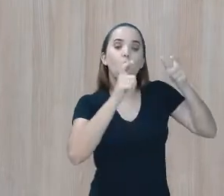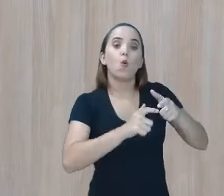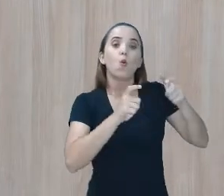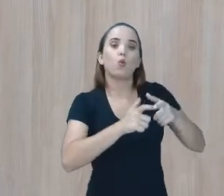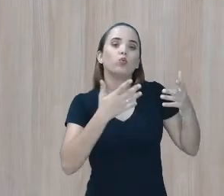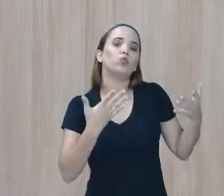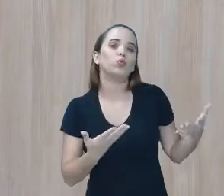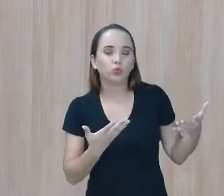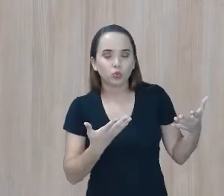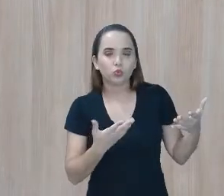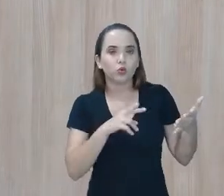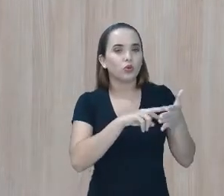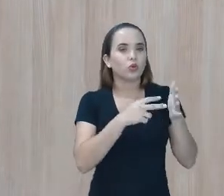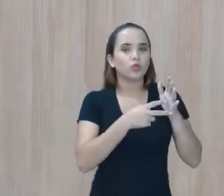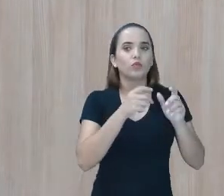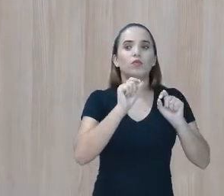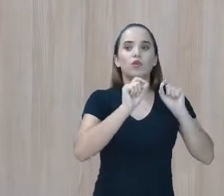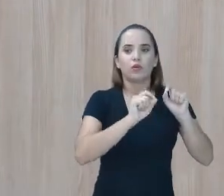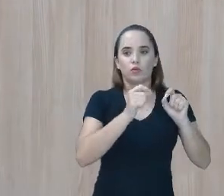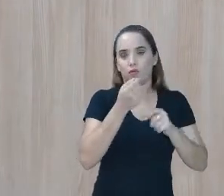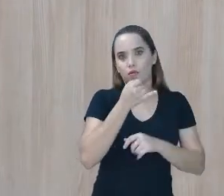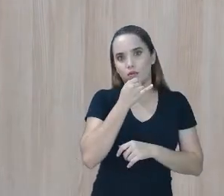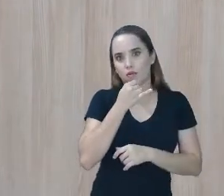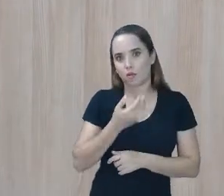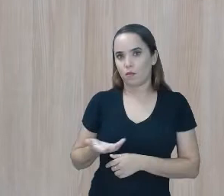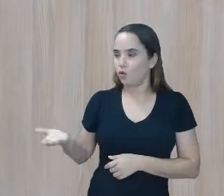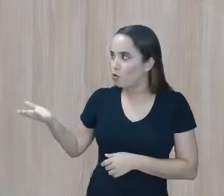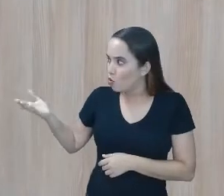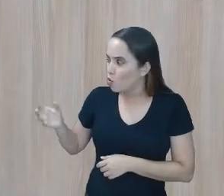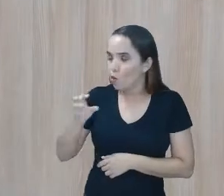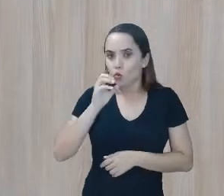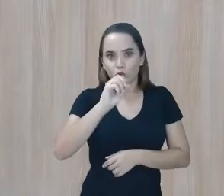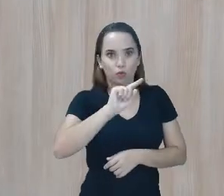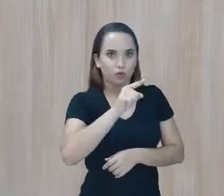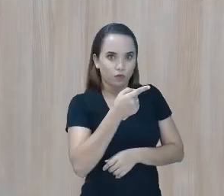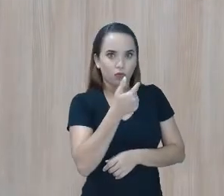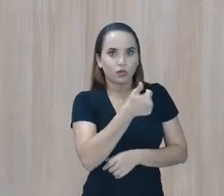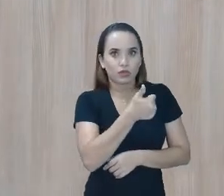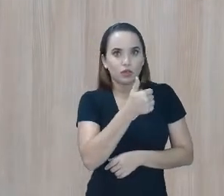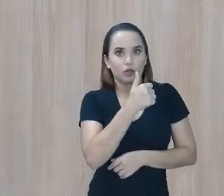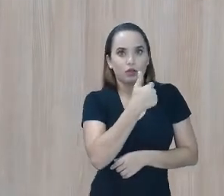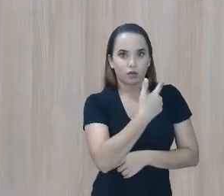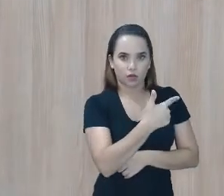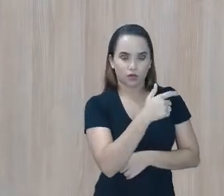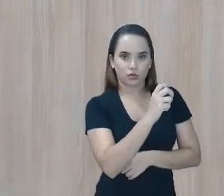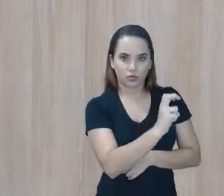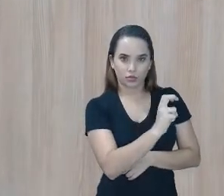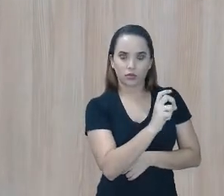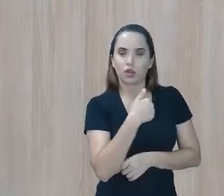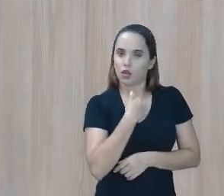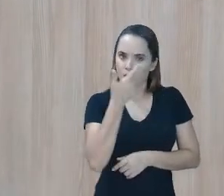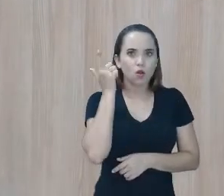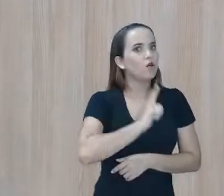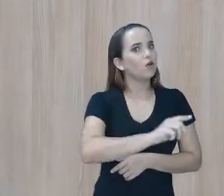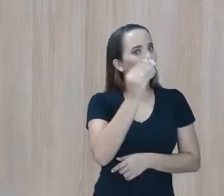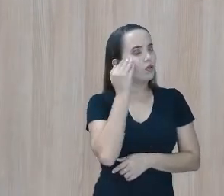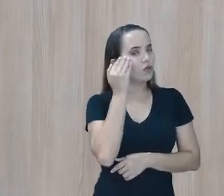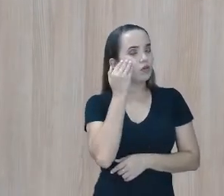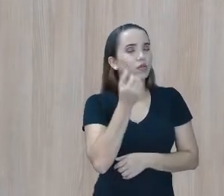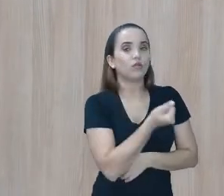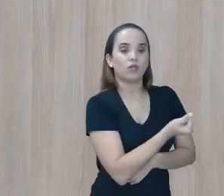número na sua forma decimal, como por exemplo 0,125, eu consigo compreender o quanto